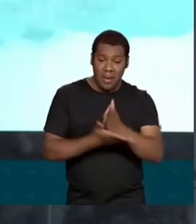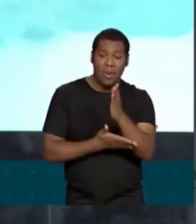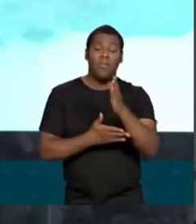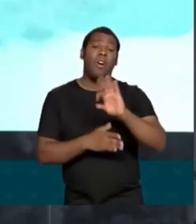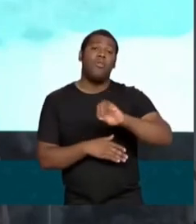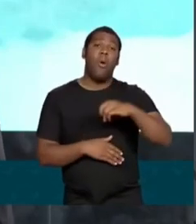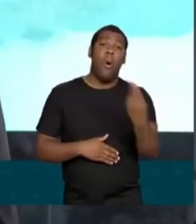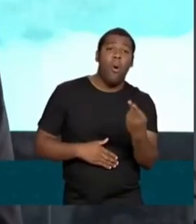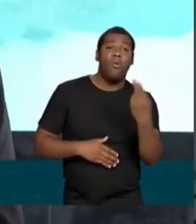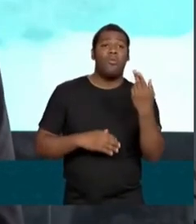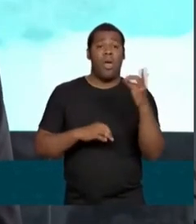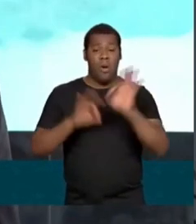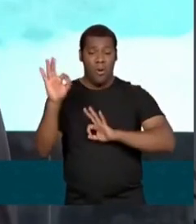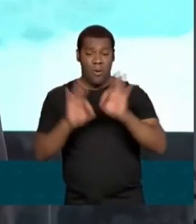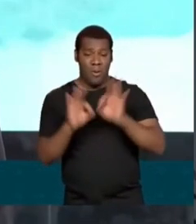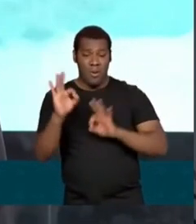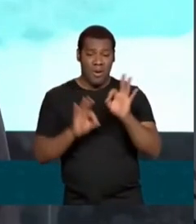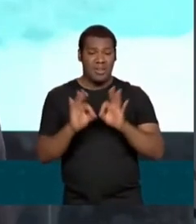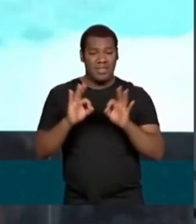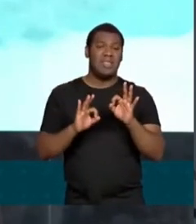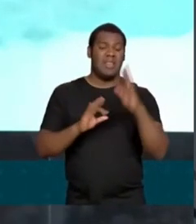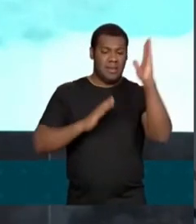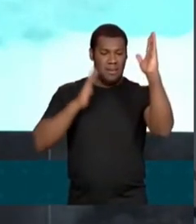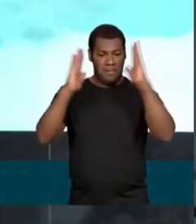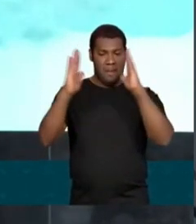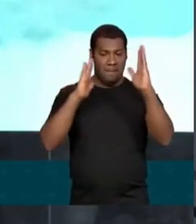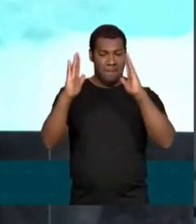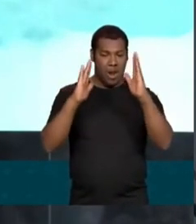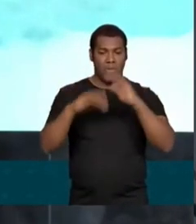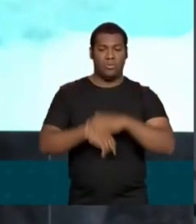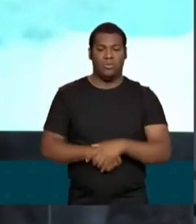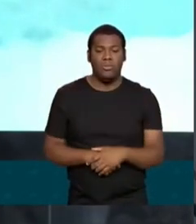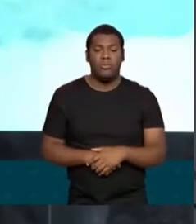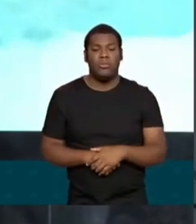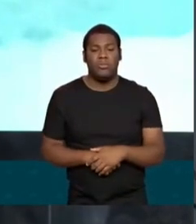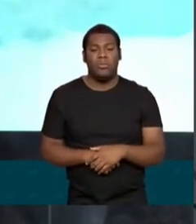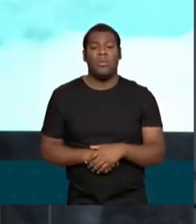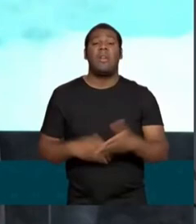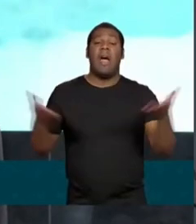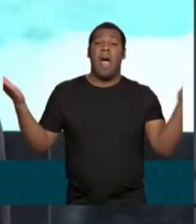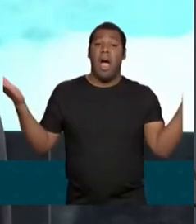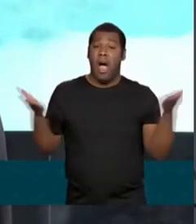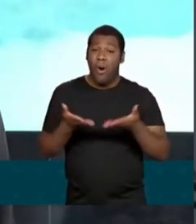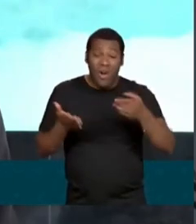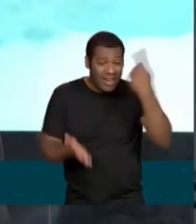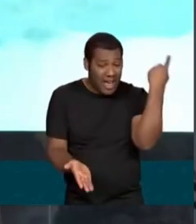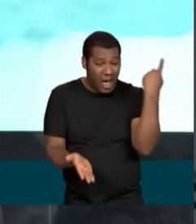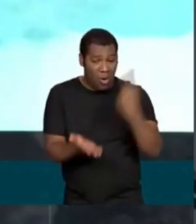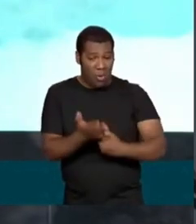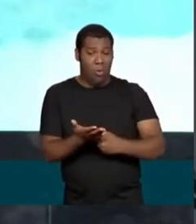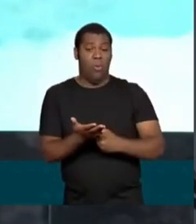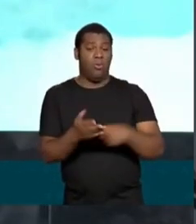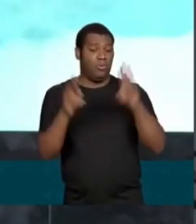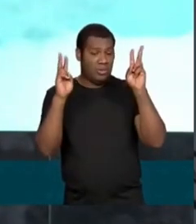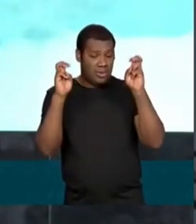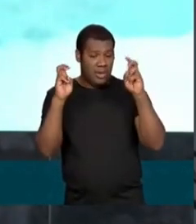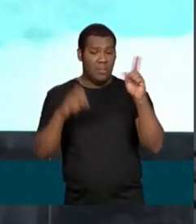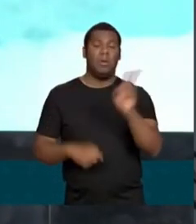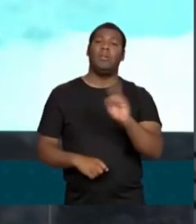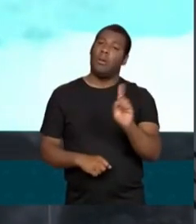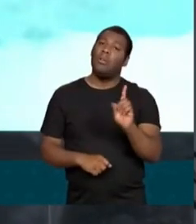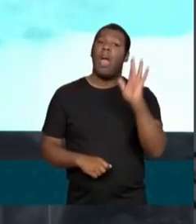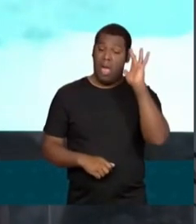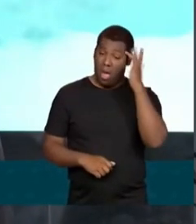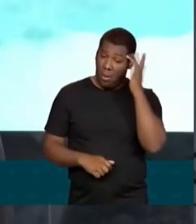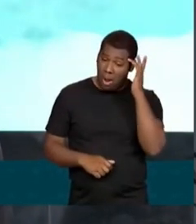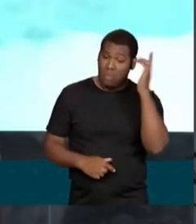um texto comum por exemplo para trabalhar a questão do prazo a questão da proporcionalidade nesse momento não tem um acordo sobre isso acho que esse é um debate que vai continuar